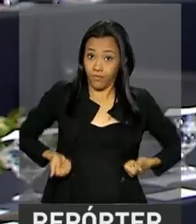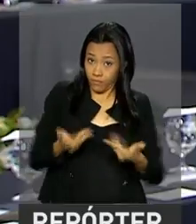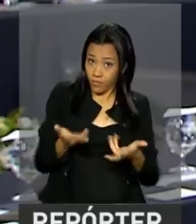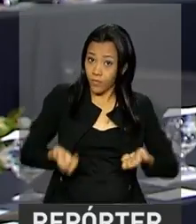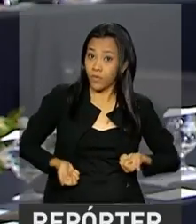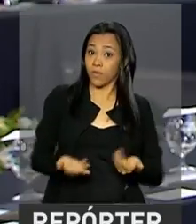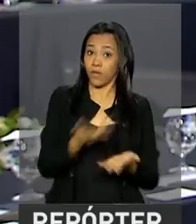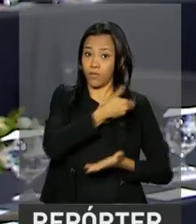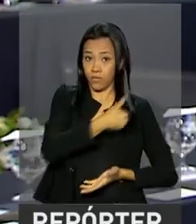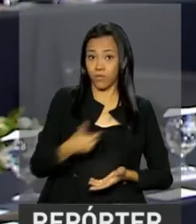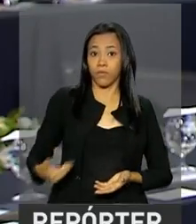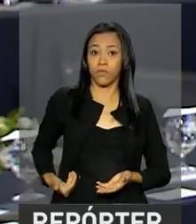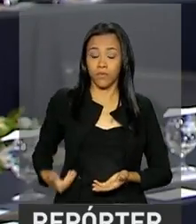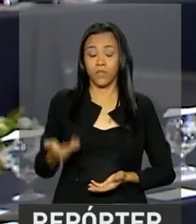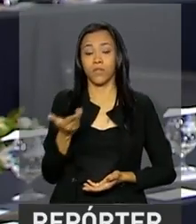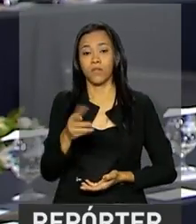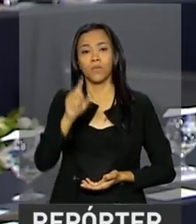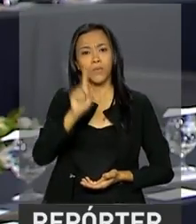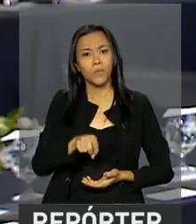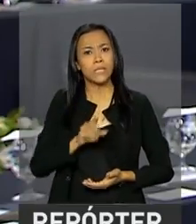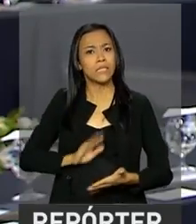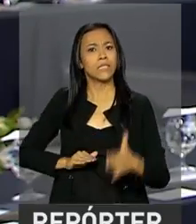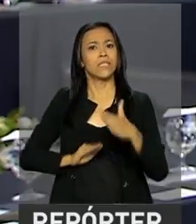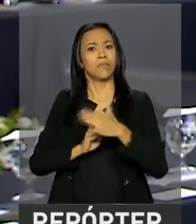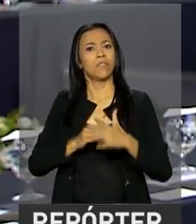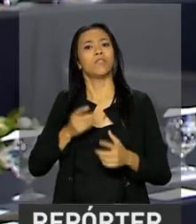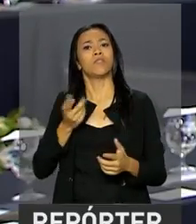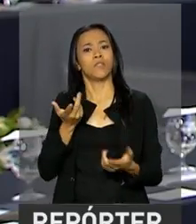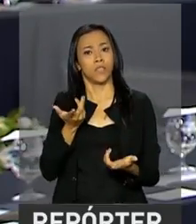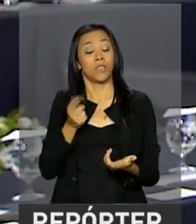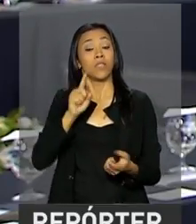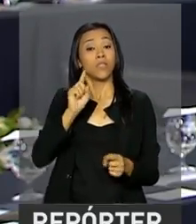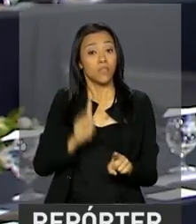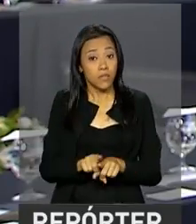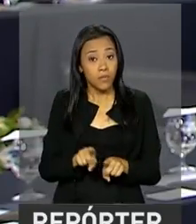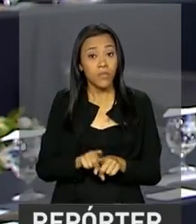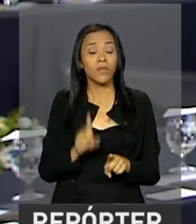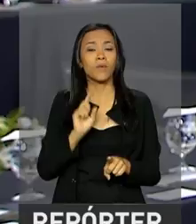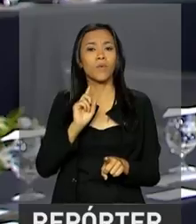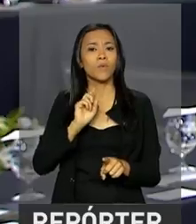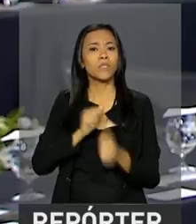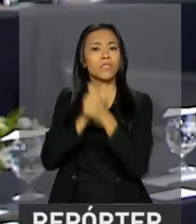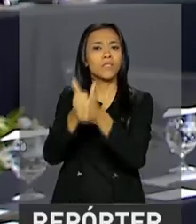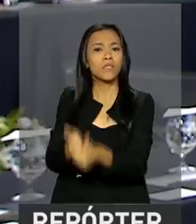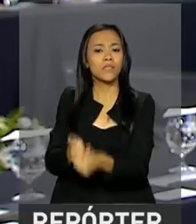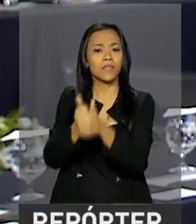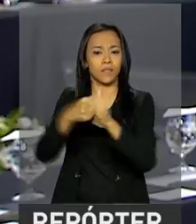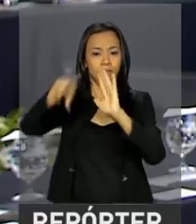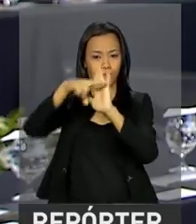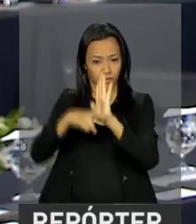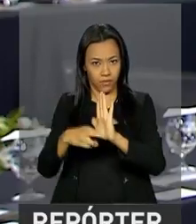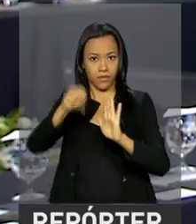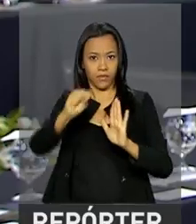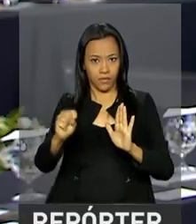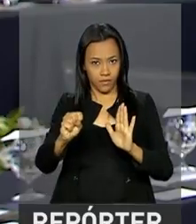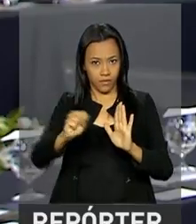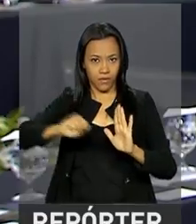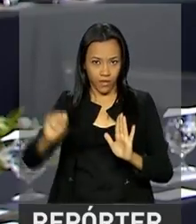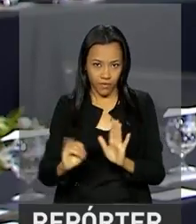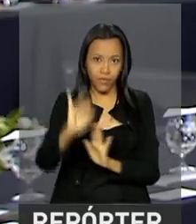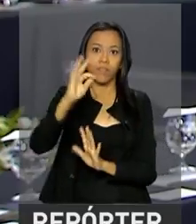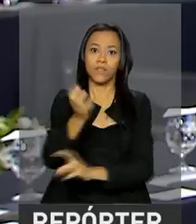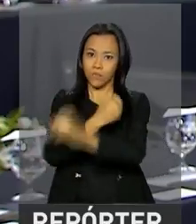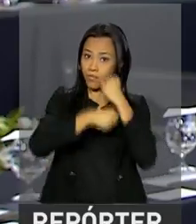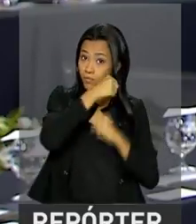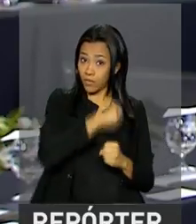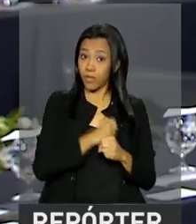para o crescimento dos gastos públicos, um limite para o crescimento dos gastos públicos com base na inflação do ano imediatamente anterior,